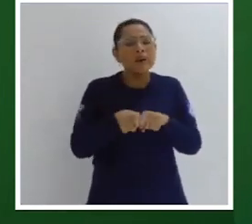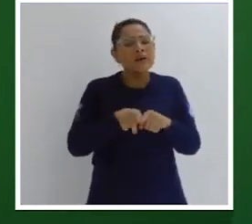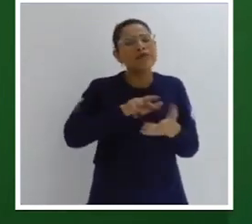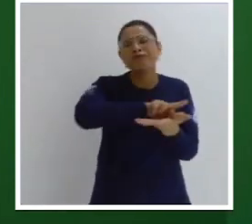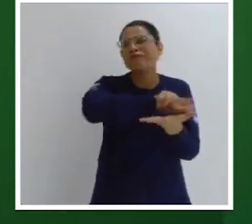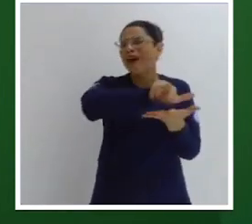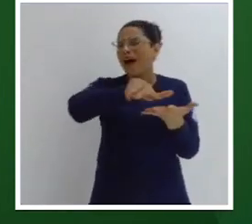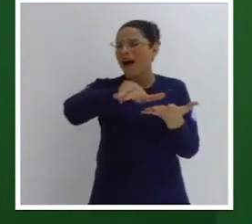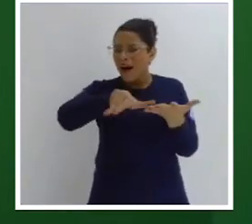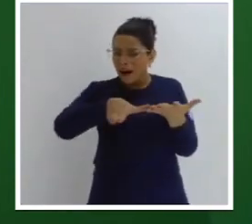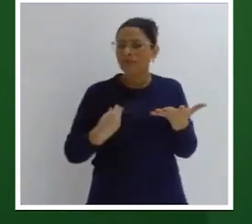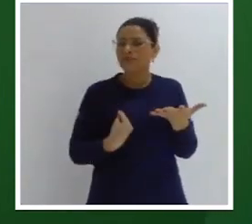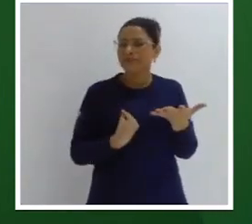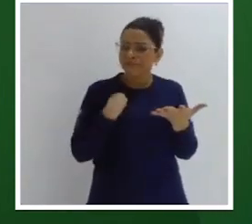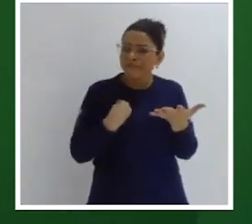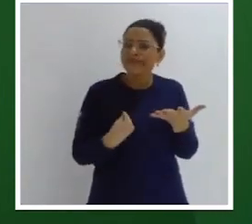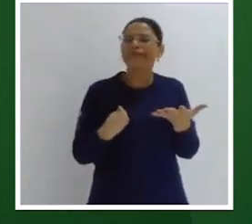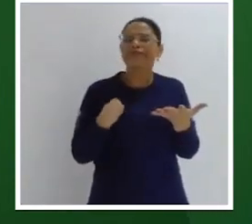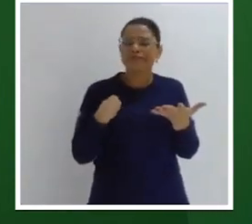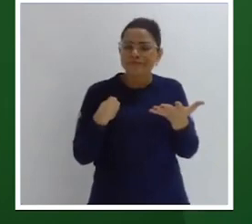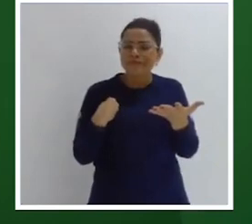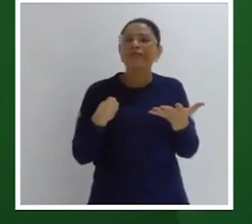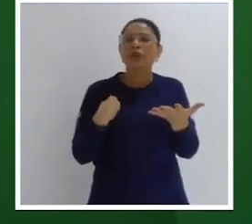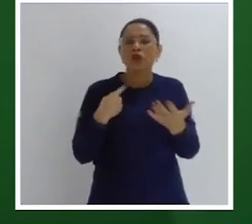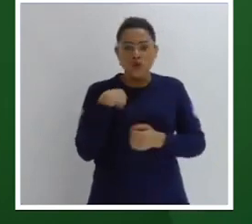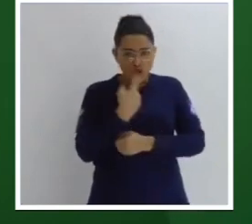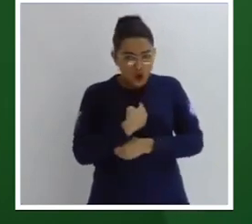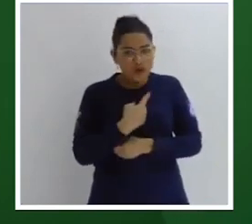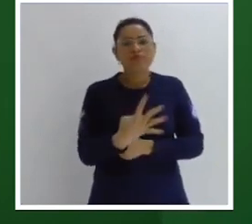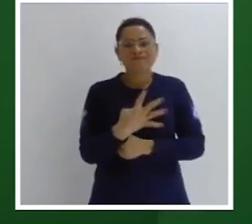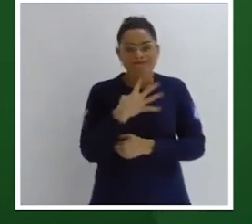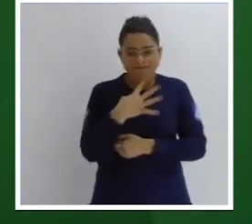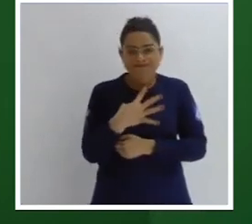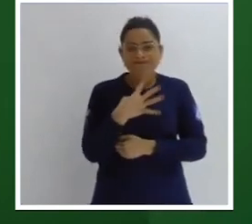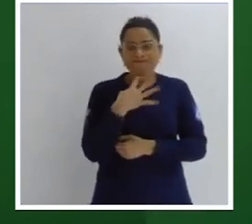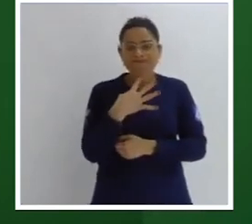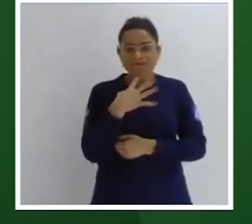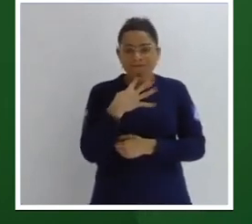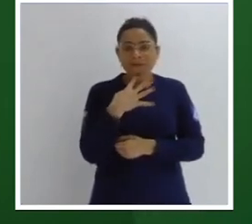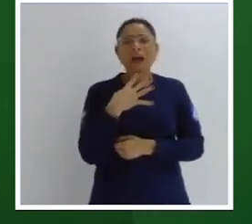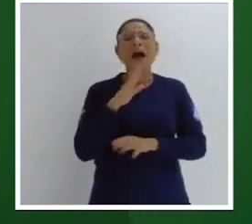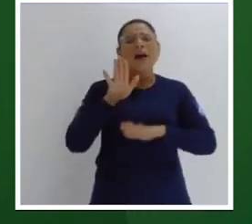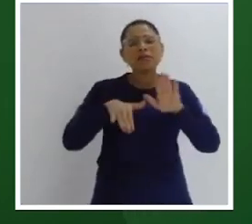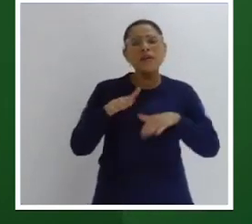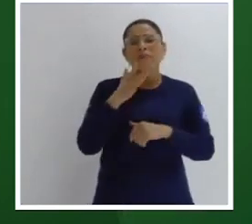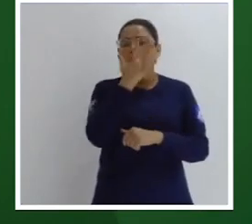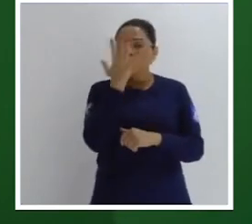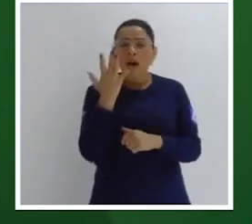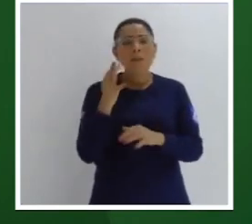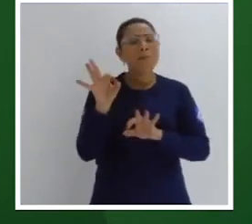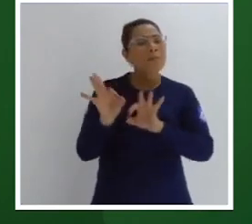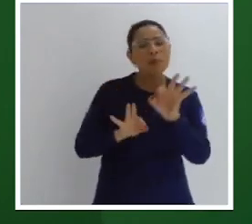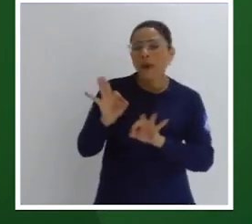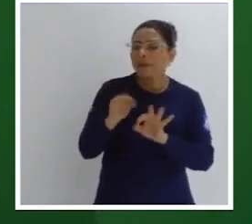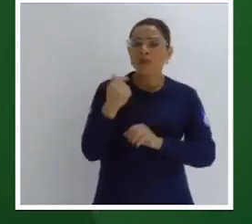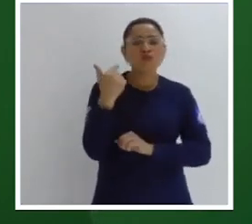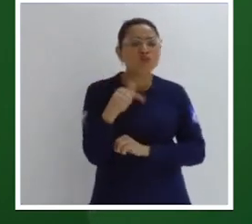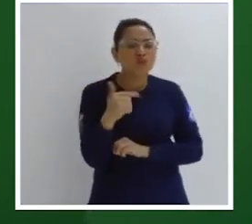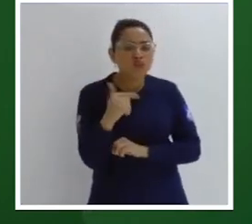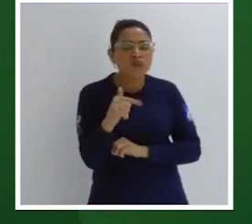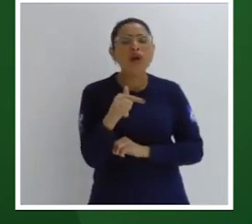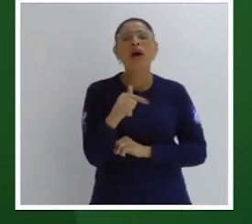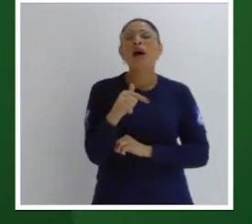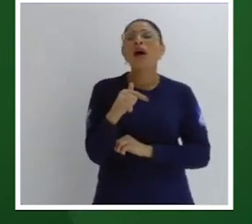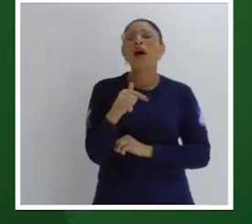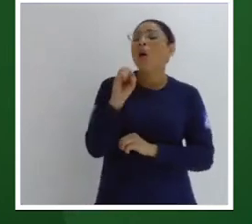espécie né conhece gente pouco preparada que tem uma concepção